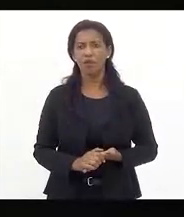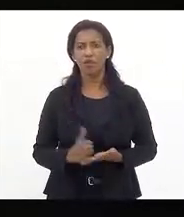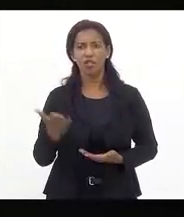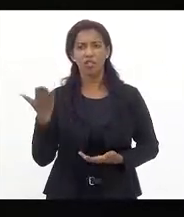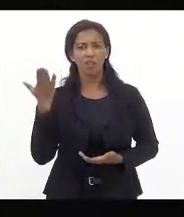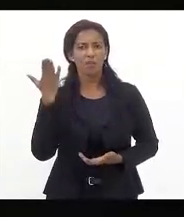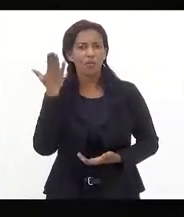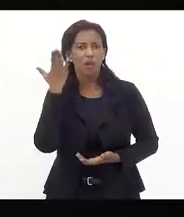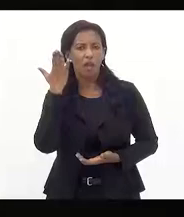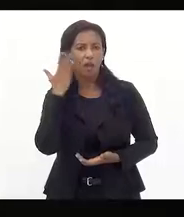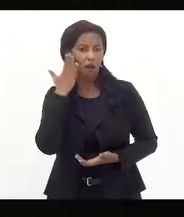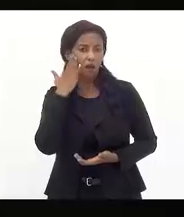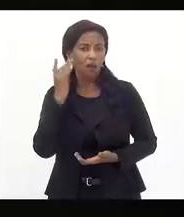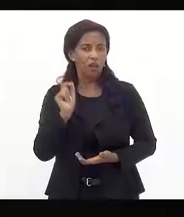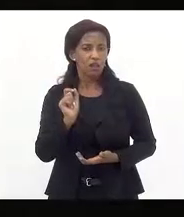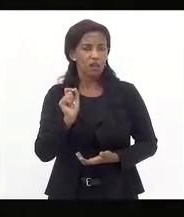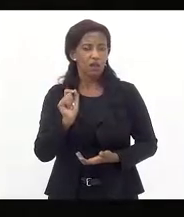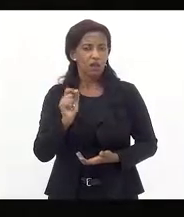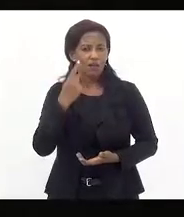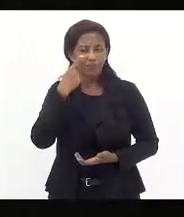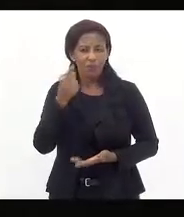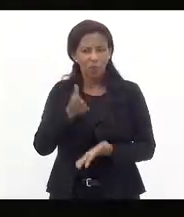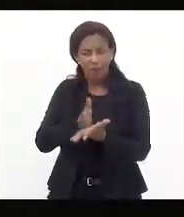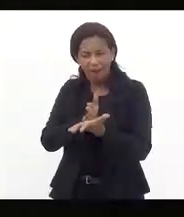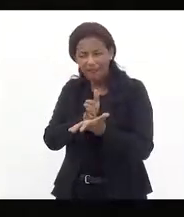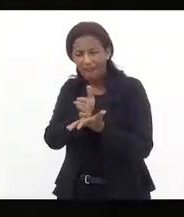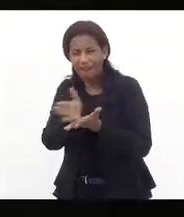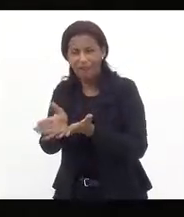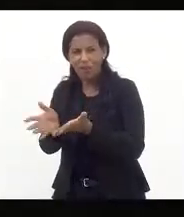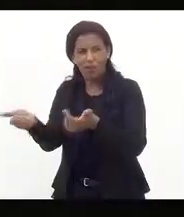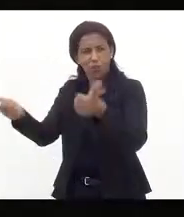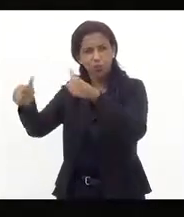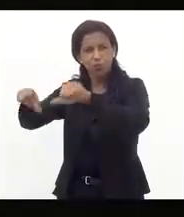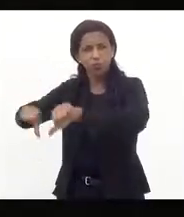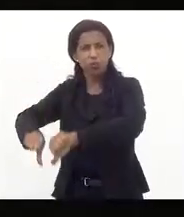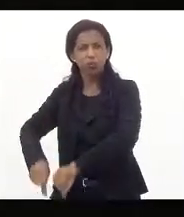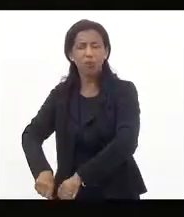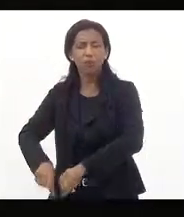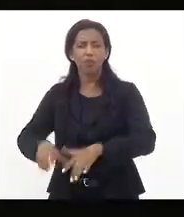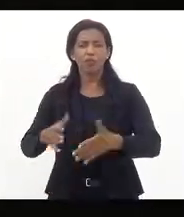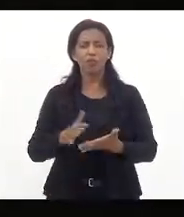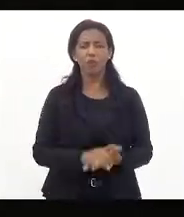estamos caminhando para a caotização, para o caos,